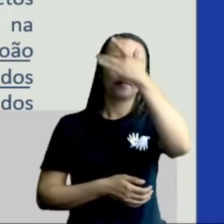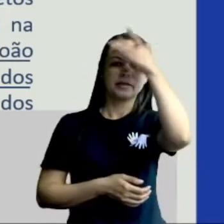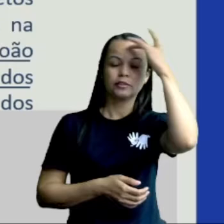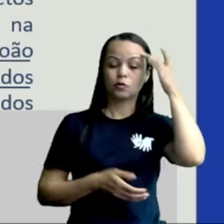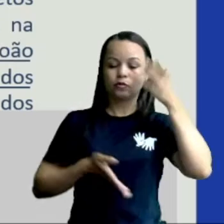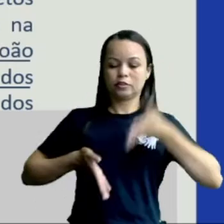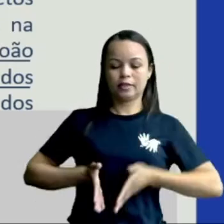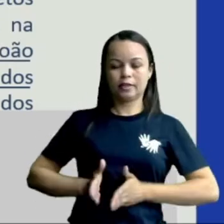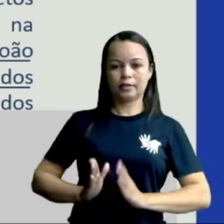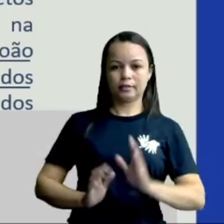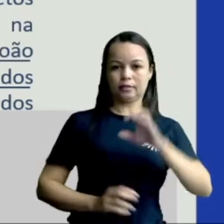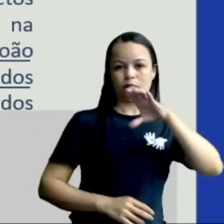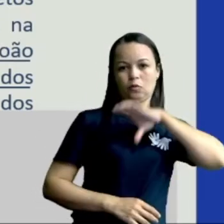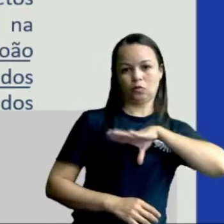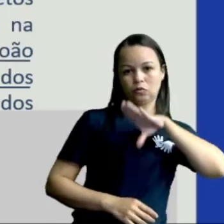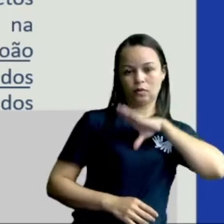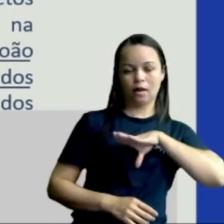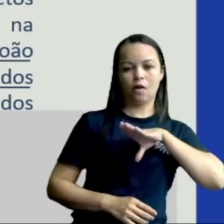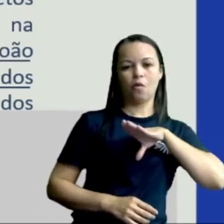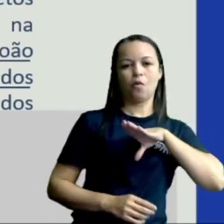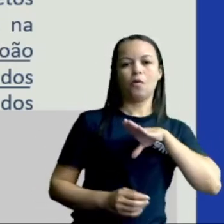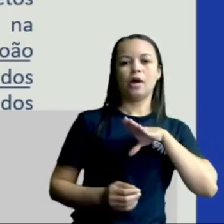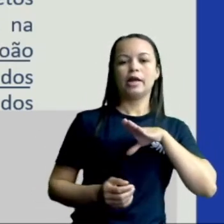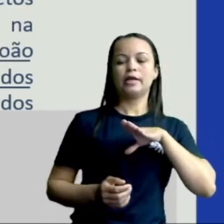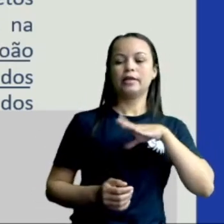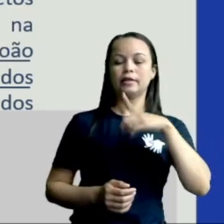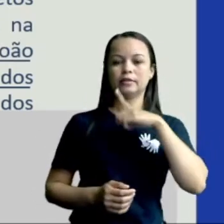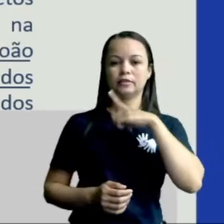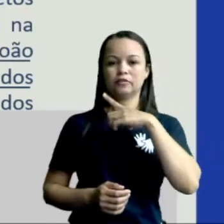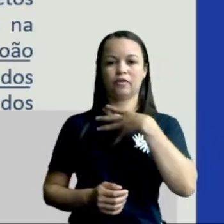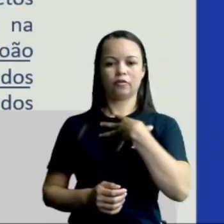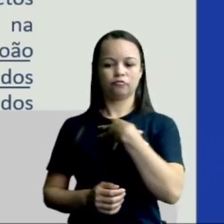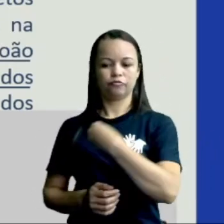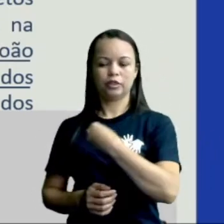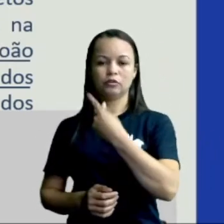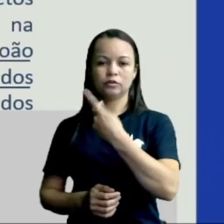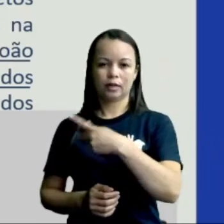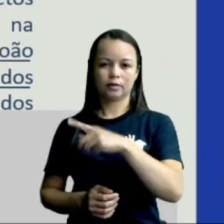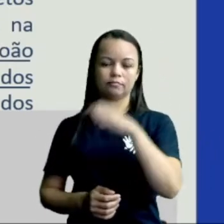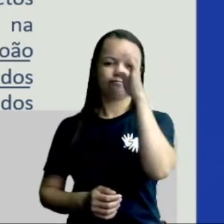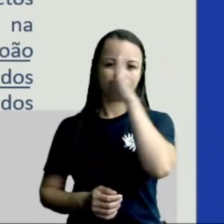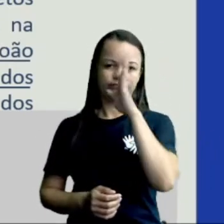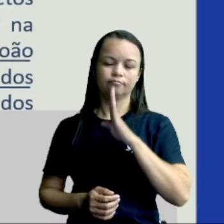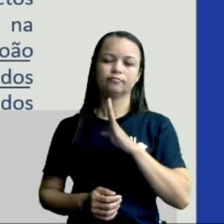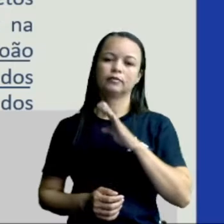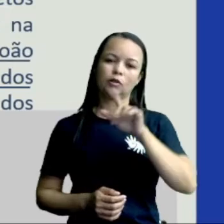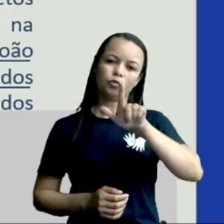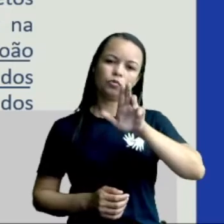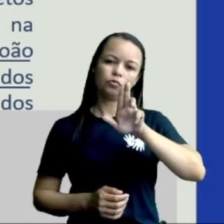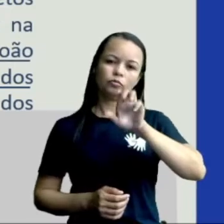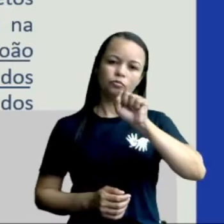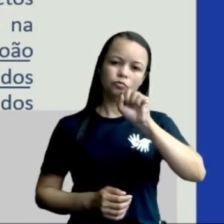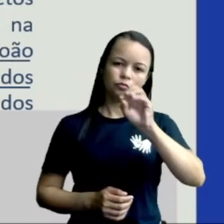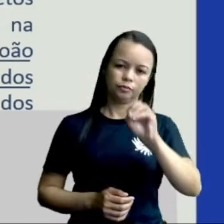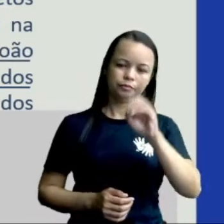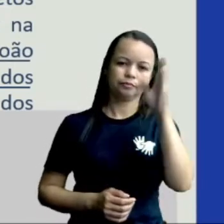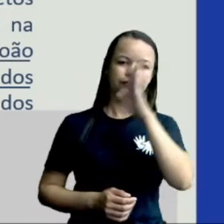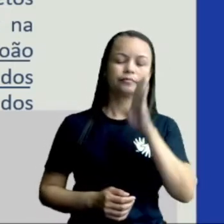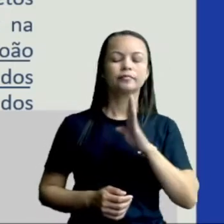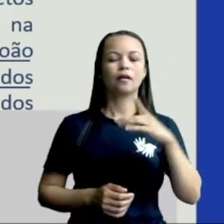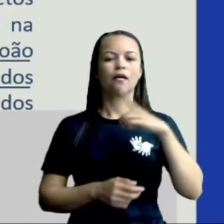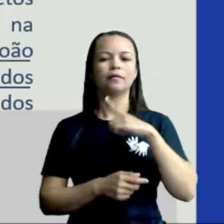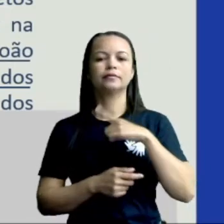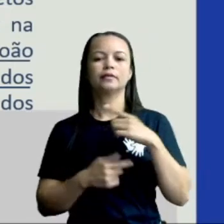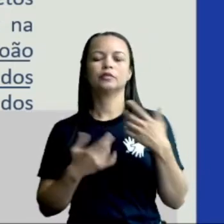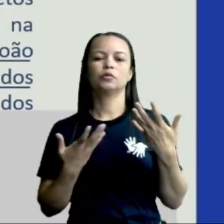que nasceram em Portugal e tiveram filhos aqui no Brasil. Então, os lusos brasileiros, eles têm tanto